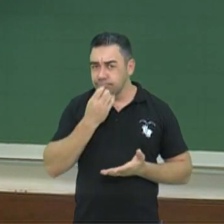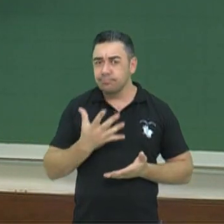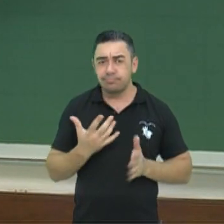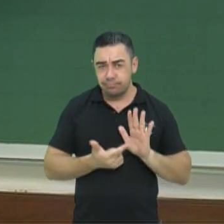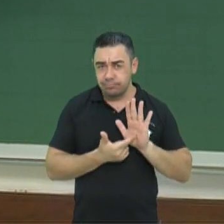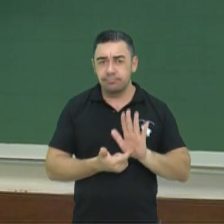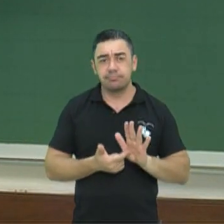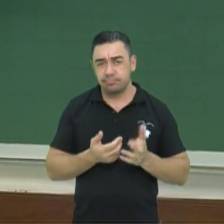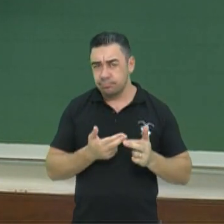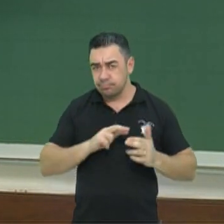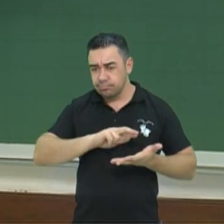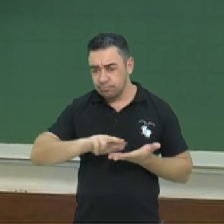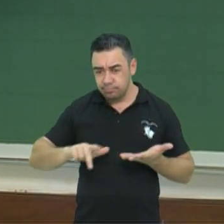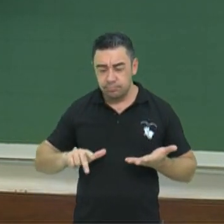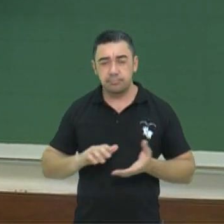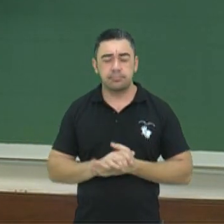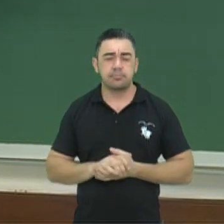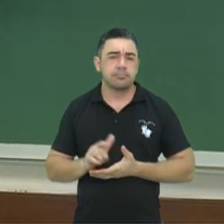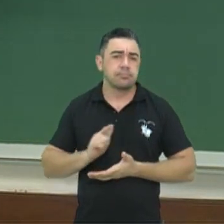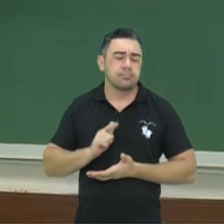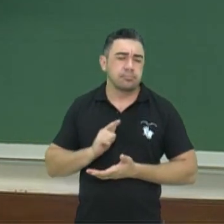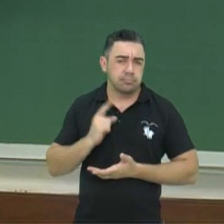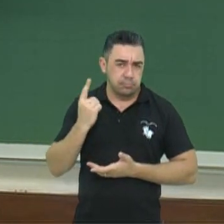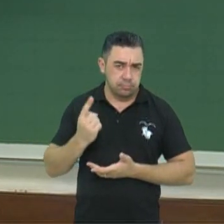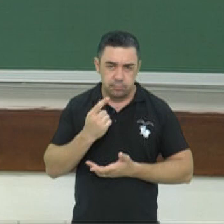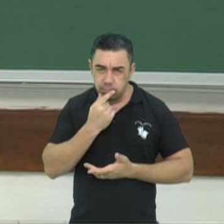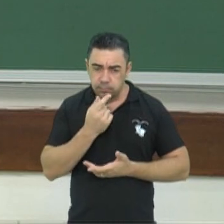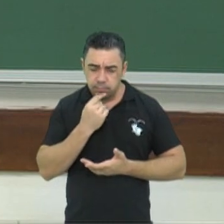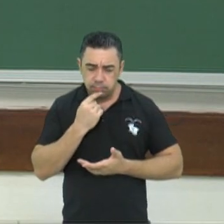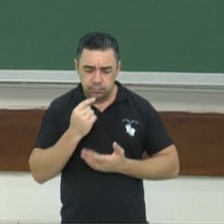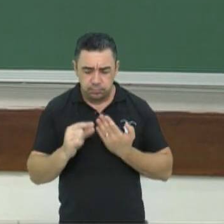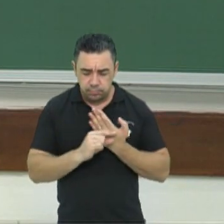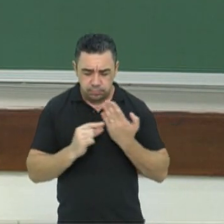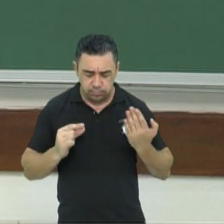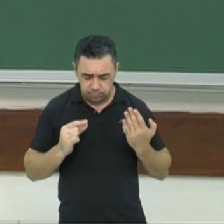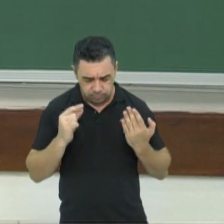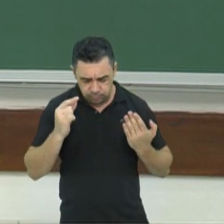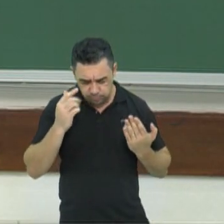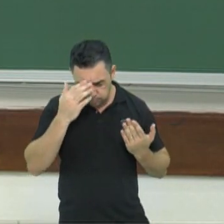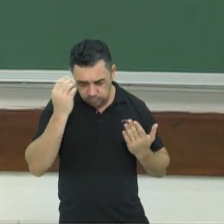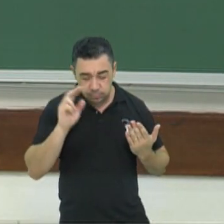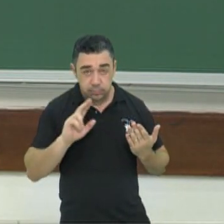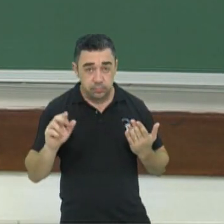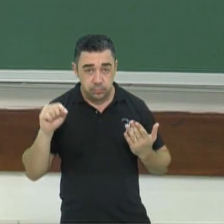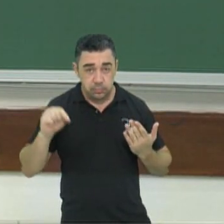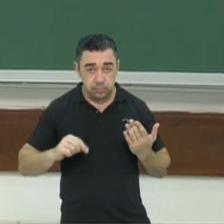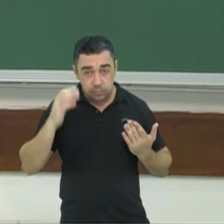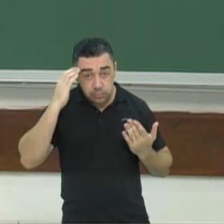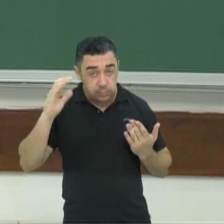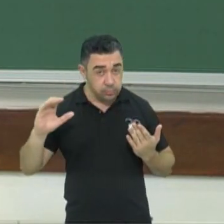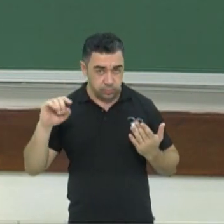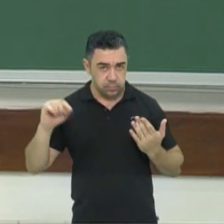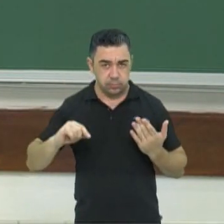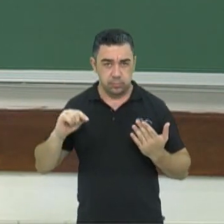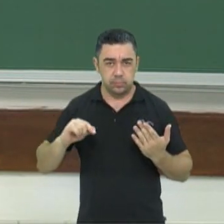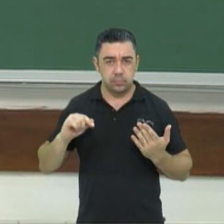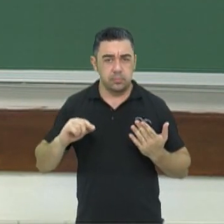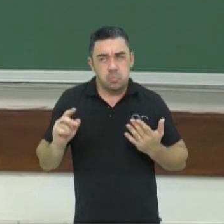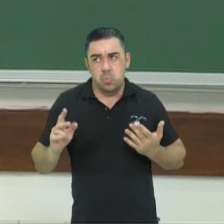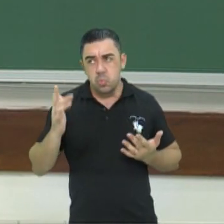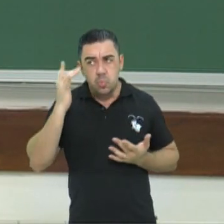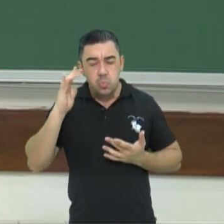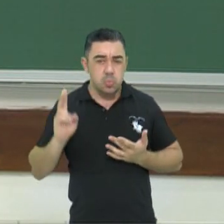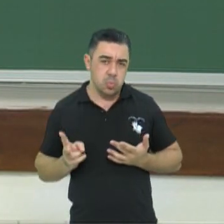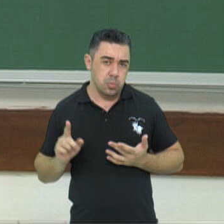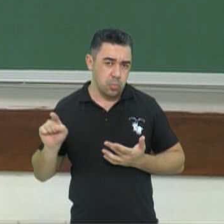muitos talentos para a gente. Tem um artista que, infelizmente, eu não vou lembrar o nome dele, mas que aqui em Curitiba, nem sei se é sempre o mesmo